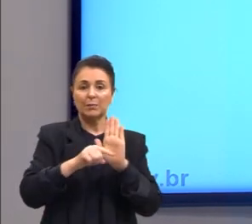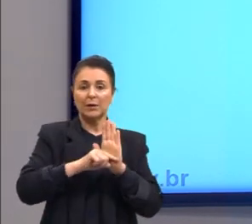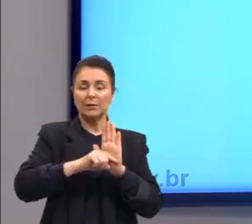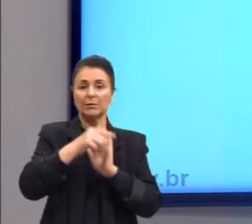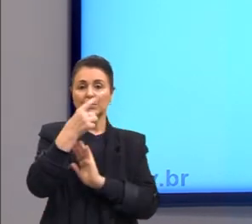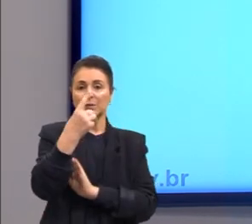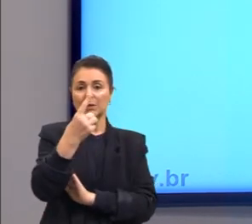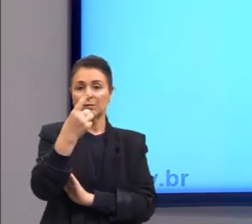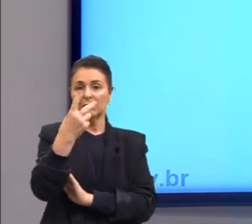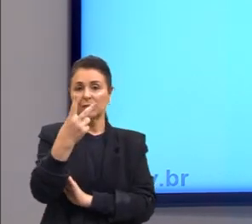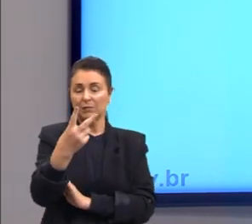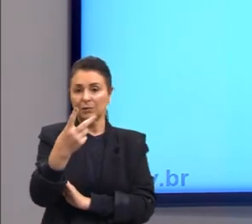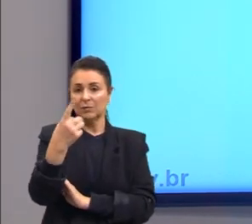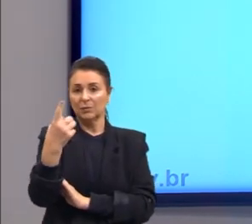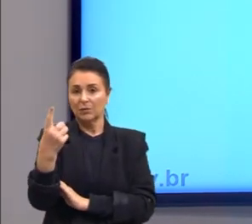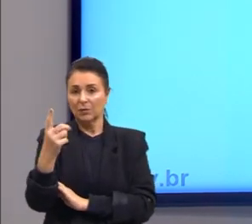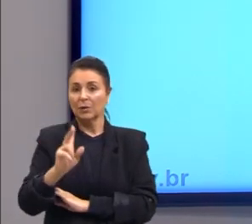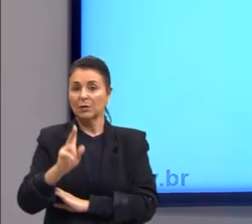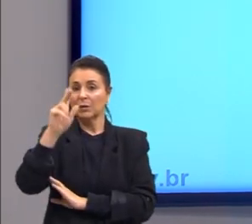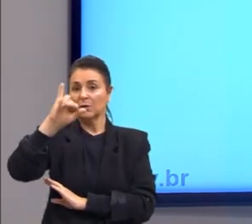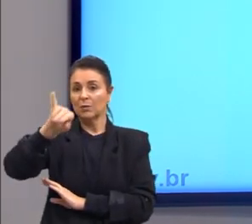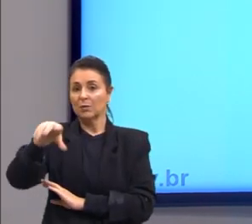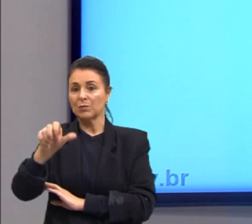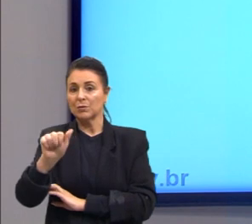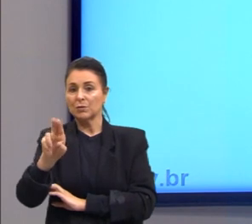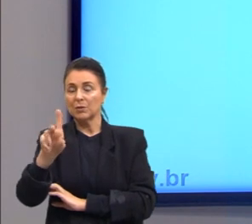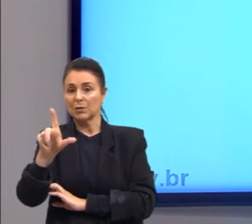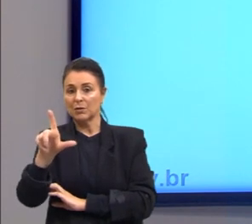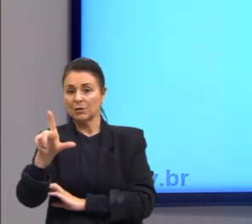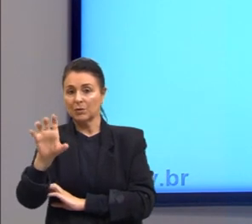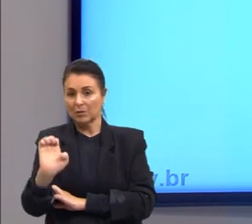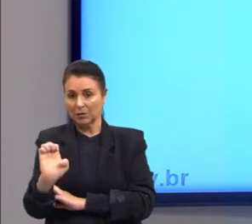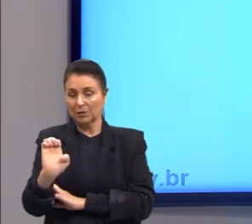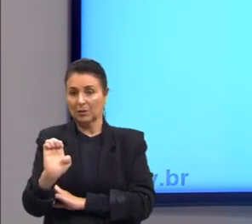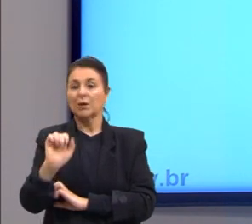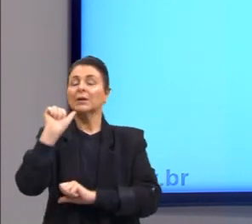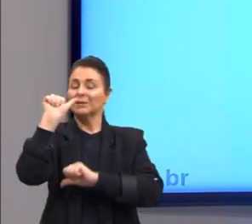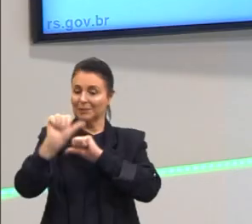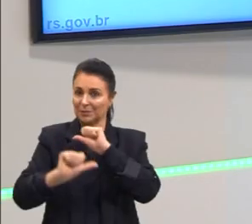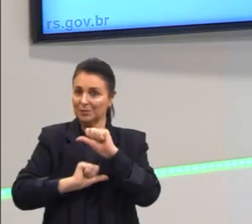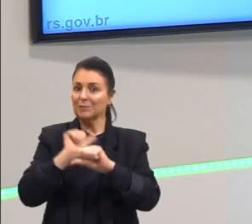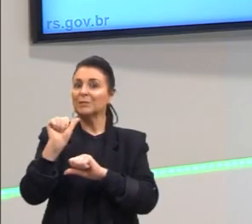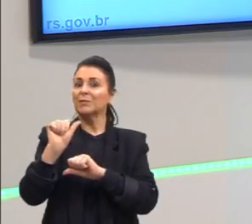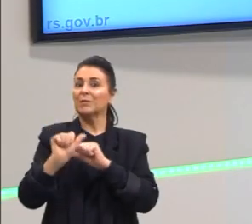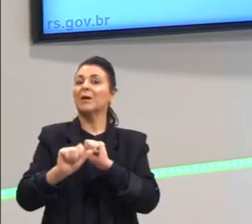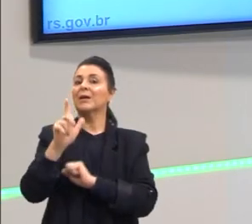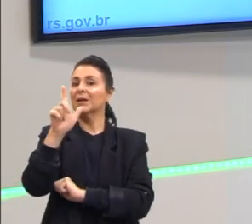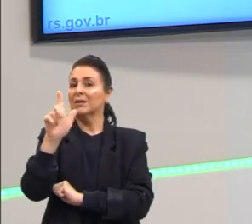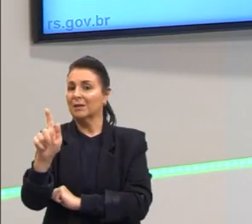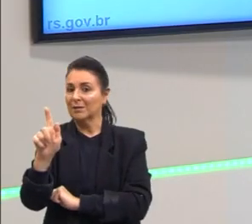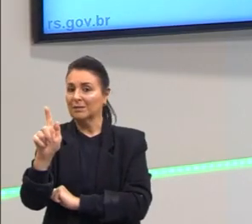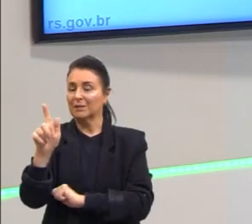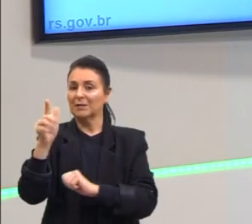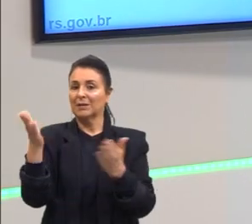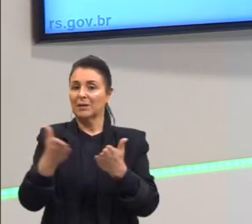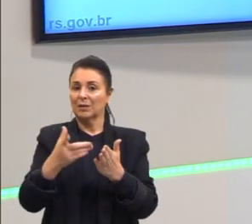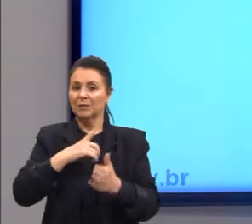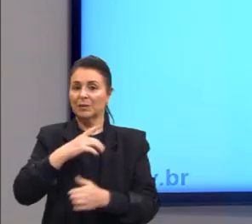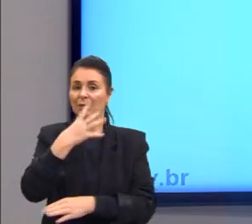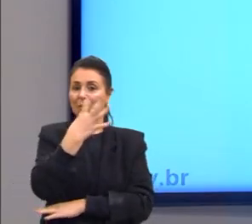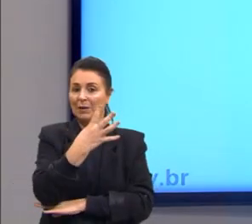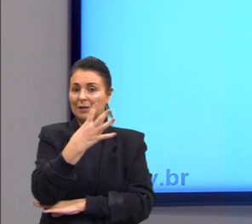mil quilojoule como a questão pede um quilograma tem que transformar para gramas porque eu sei que aqui eu tenho